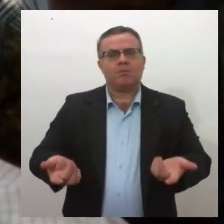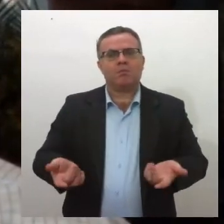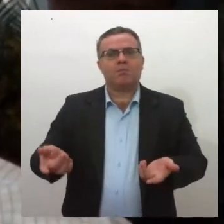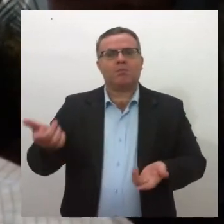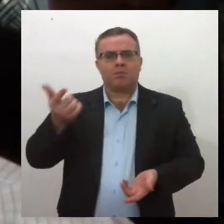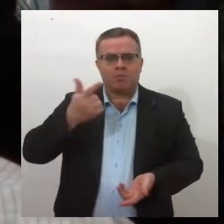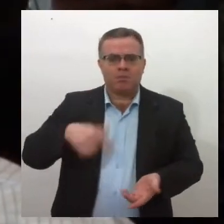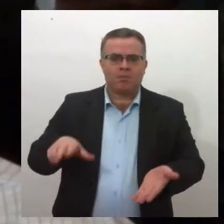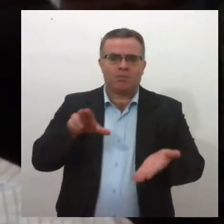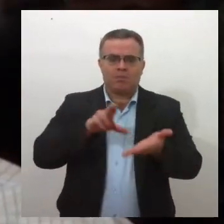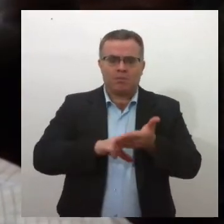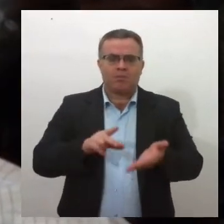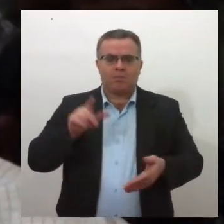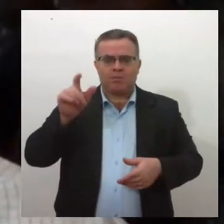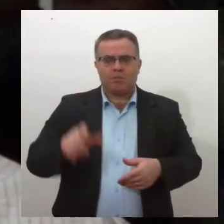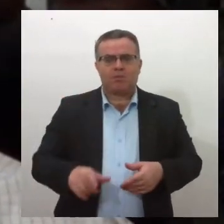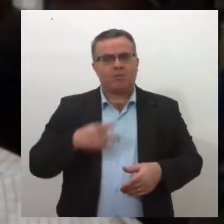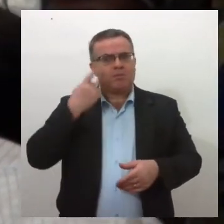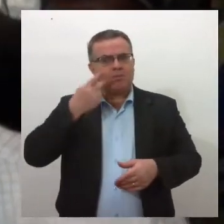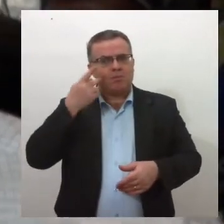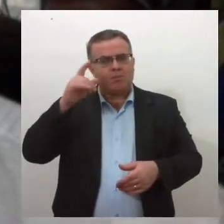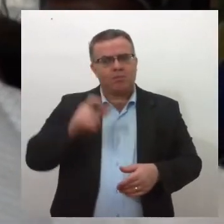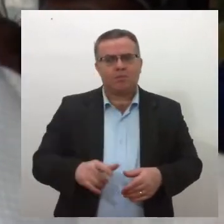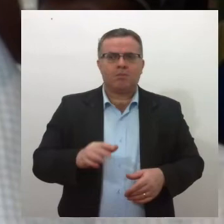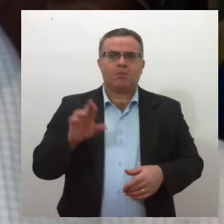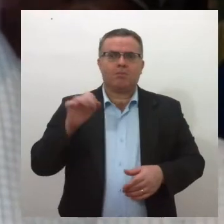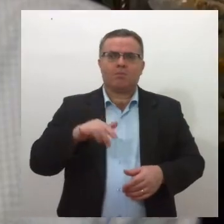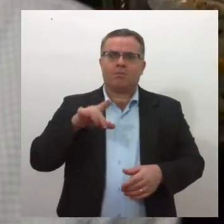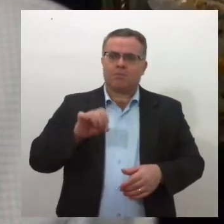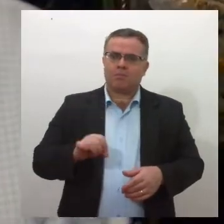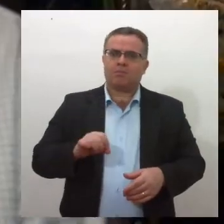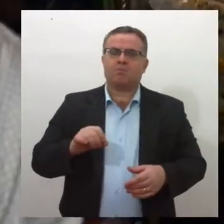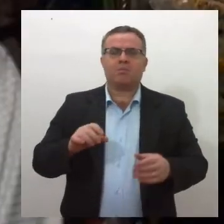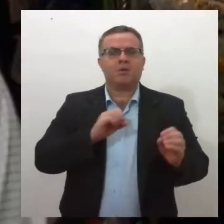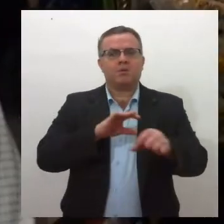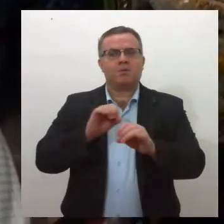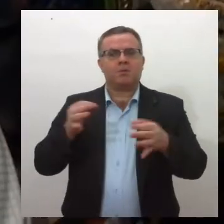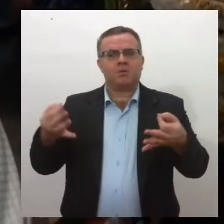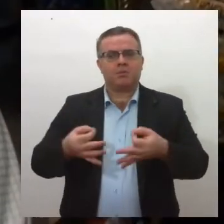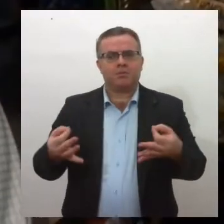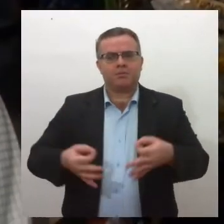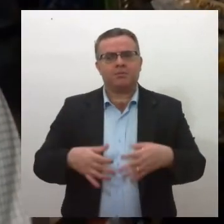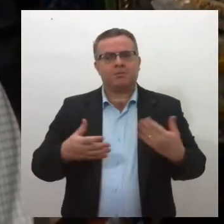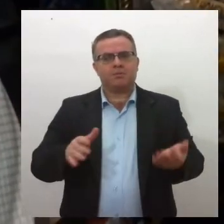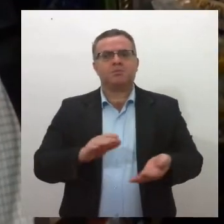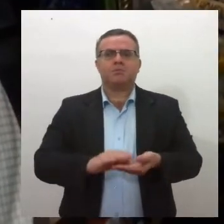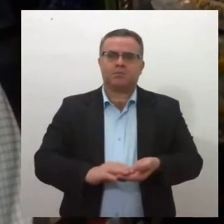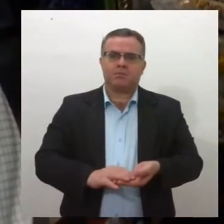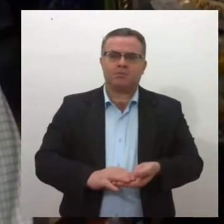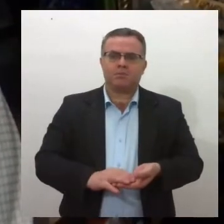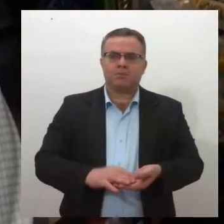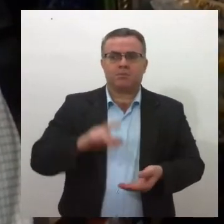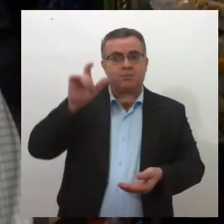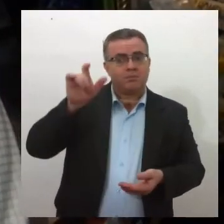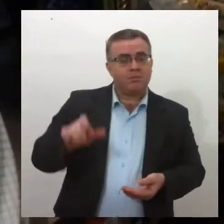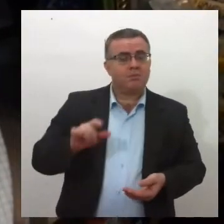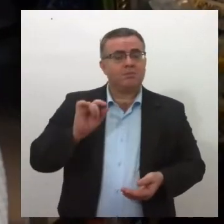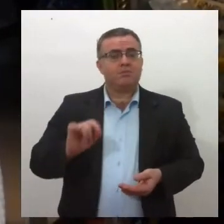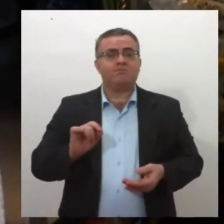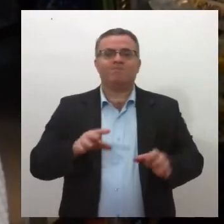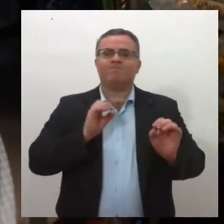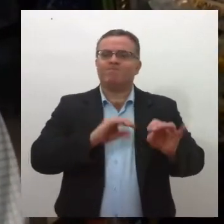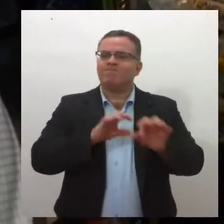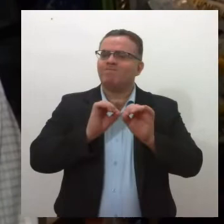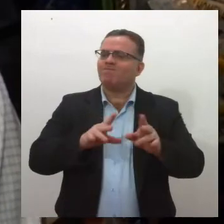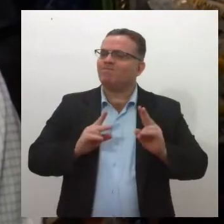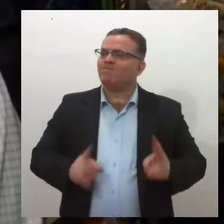que, como político, Reinaldo Moura fez escola. O Reinaldo Moura realmente fez